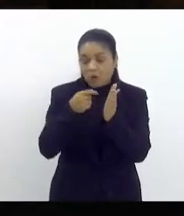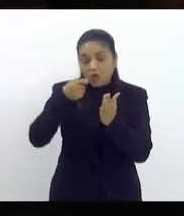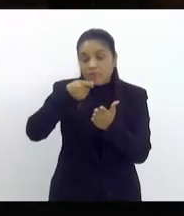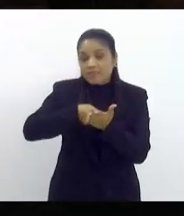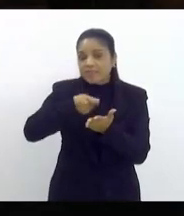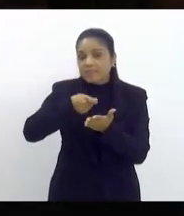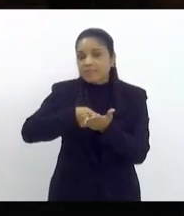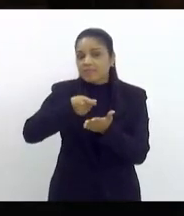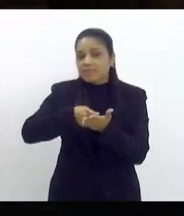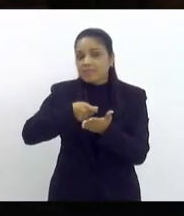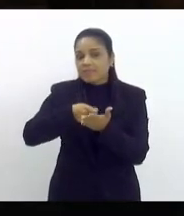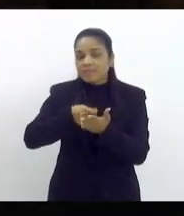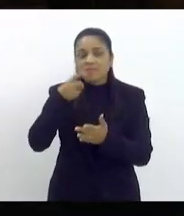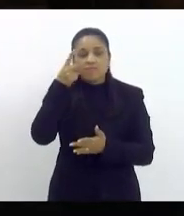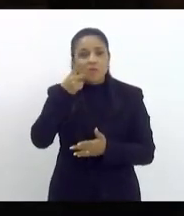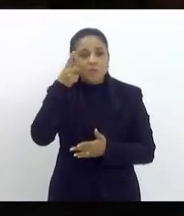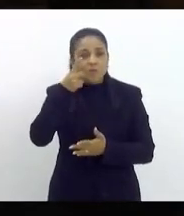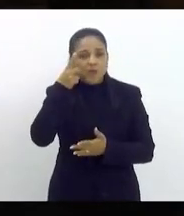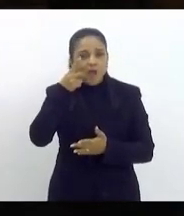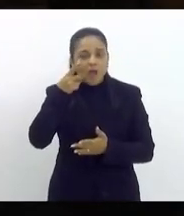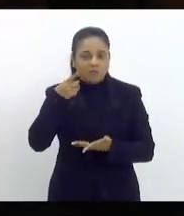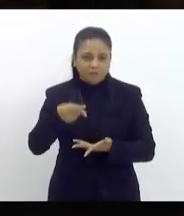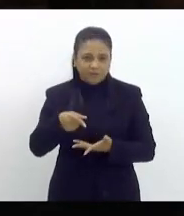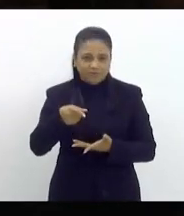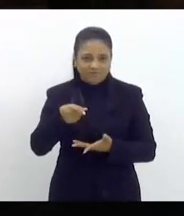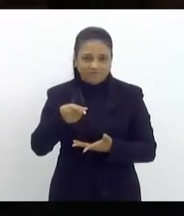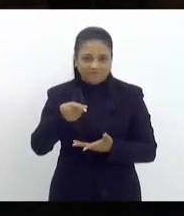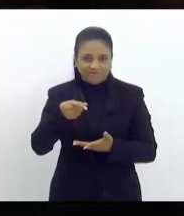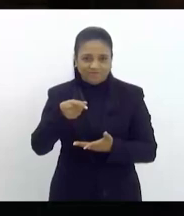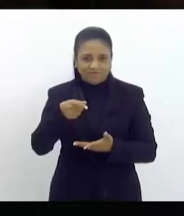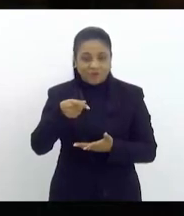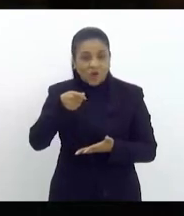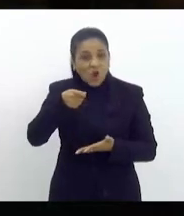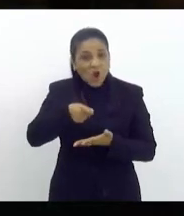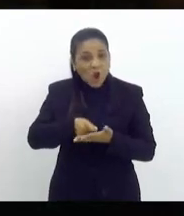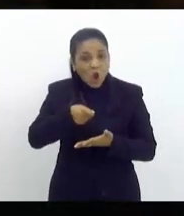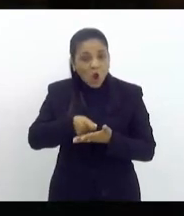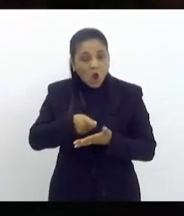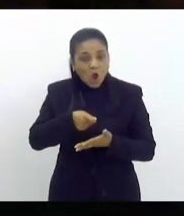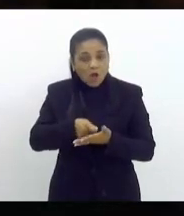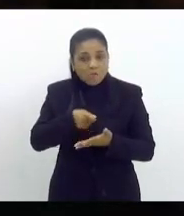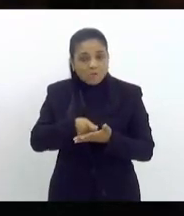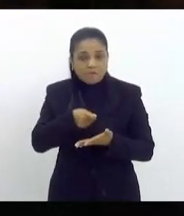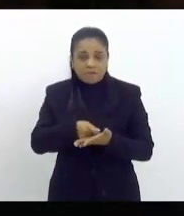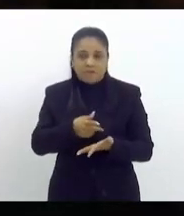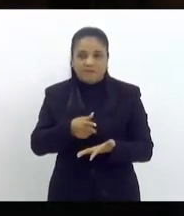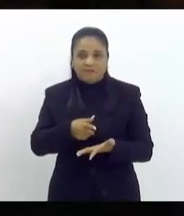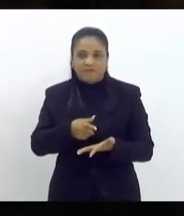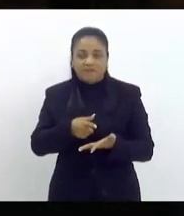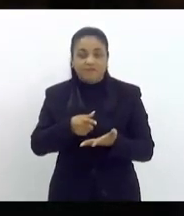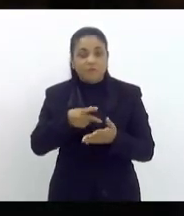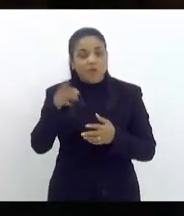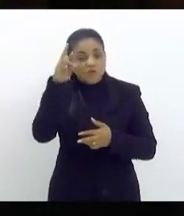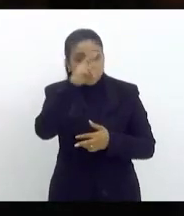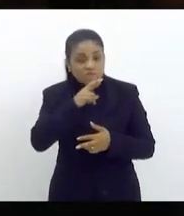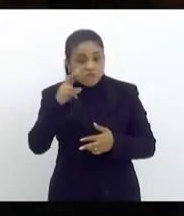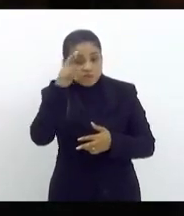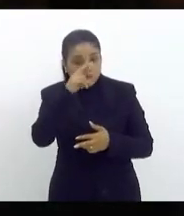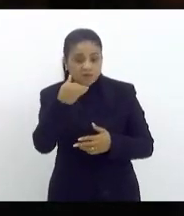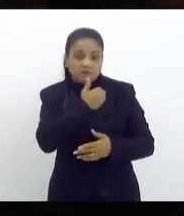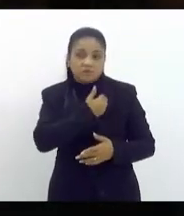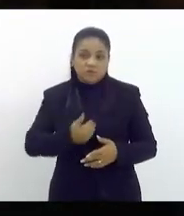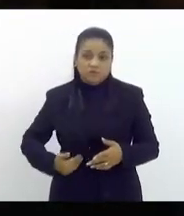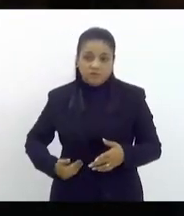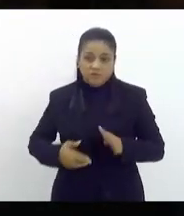deputado e deputada dessa casa cobrar enquanto fiscalizadores que somos da atuação do governo e nesse sentido